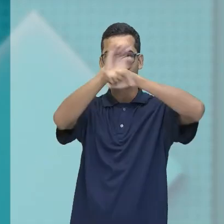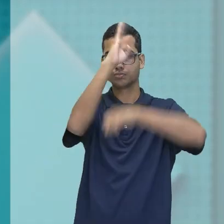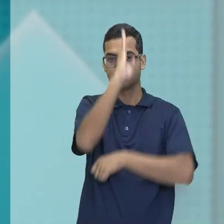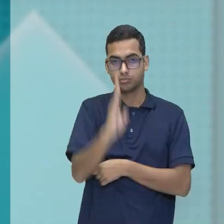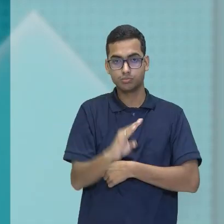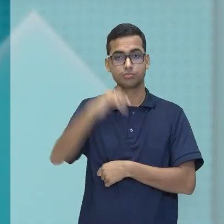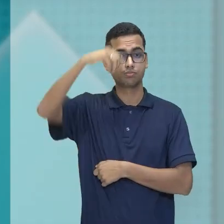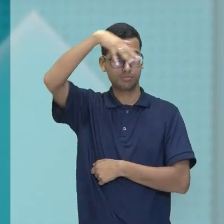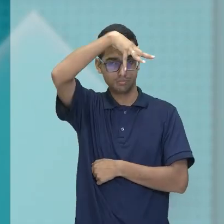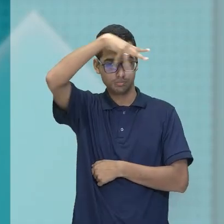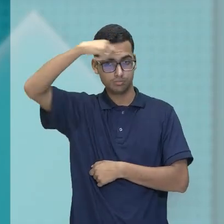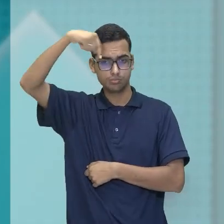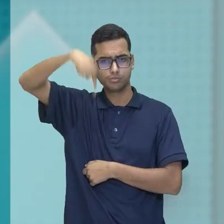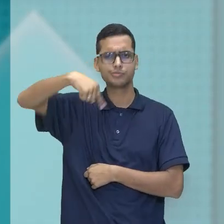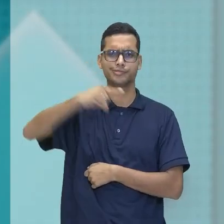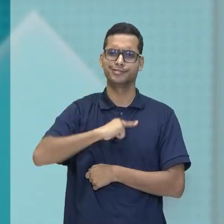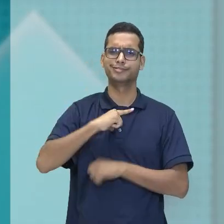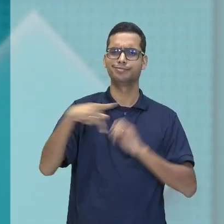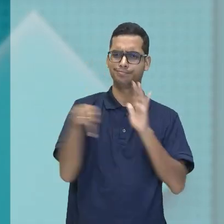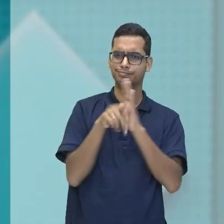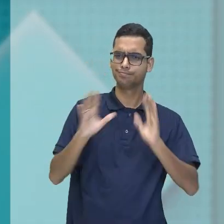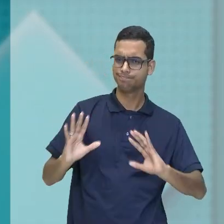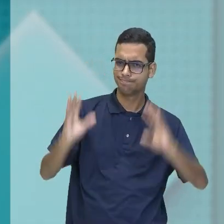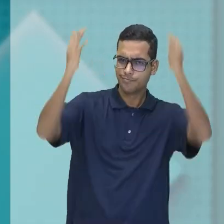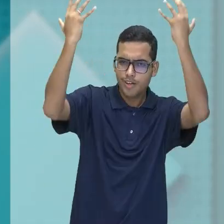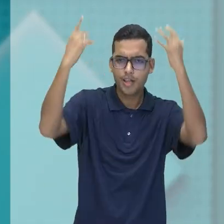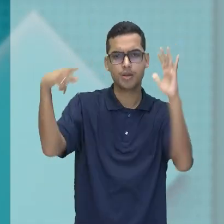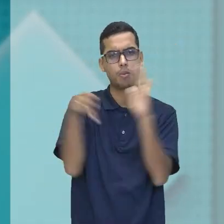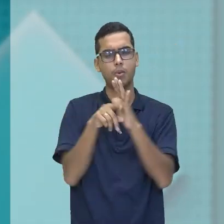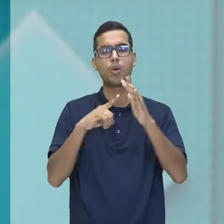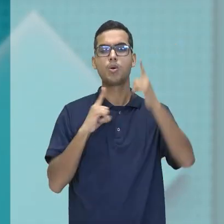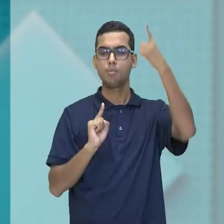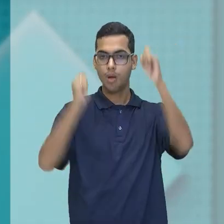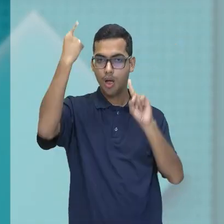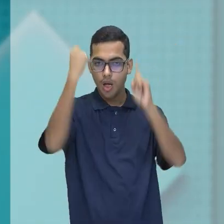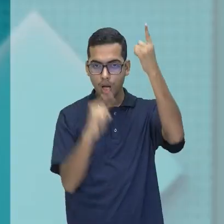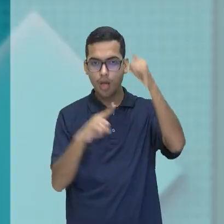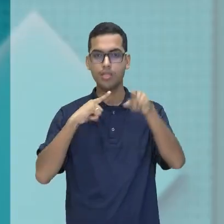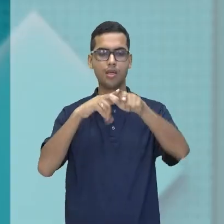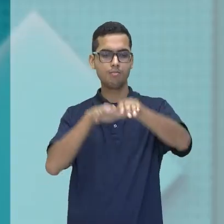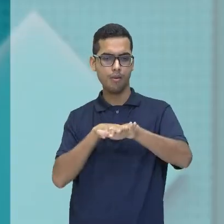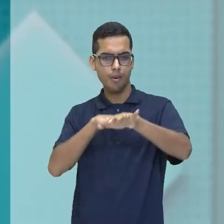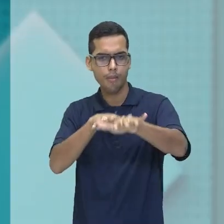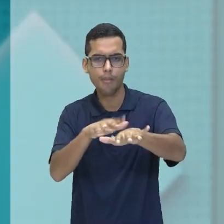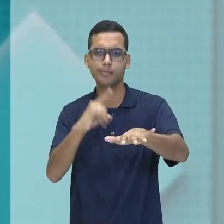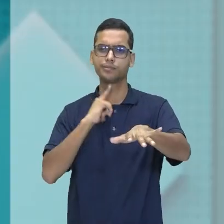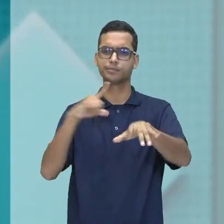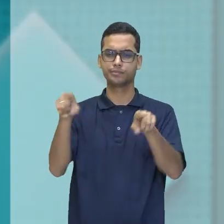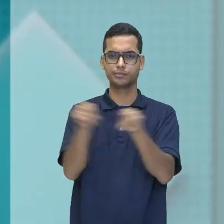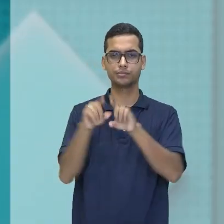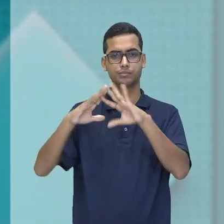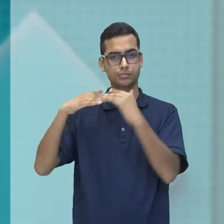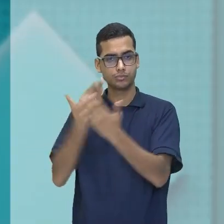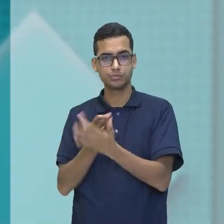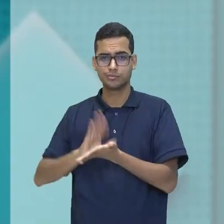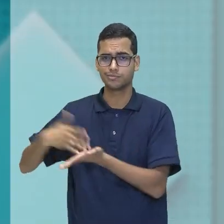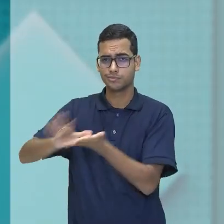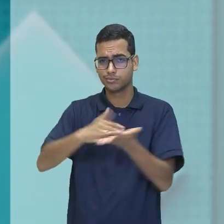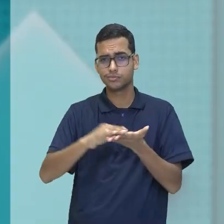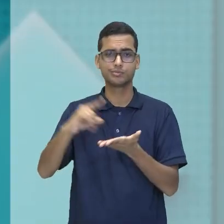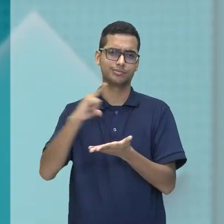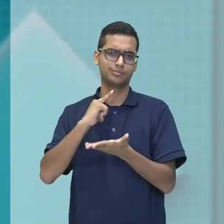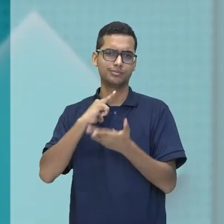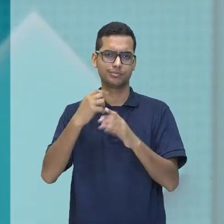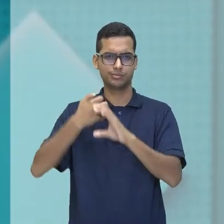nós temos a festa de carnaval nos desfiles, né, dos carros alegóricos. E também tem uma escola de samba que tem essa